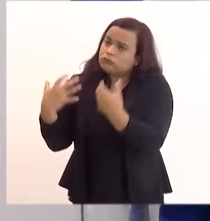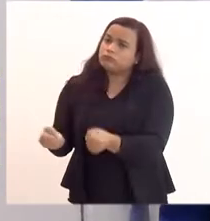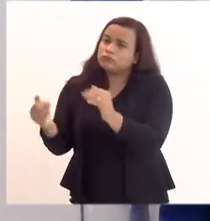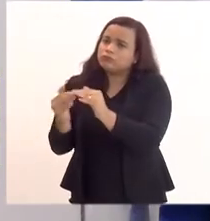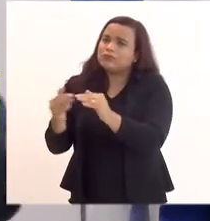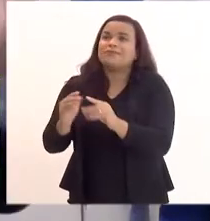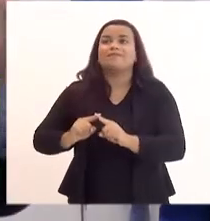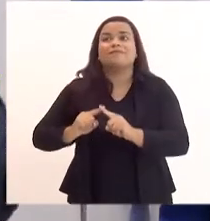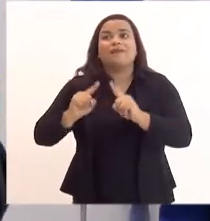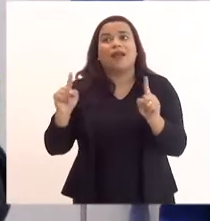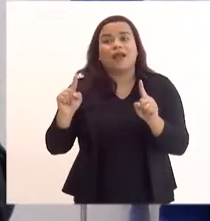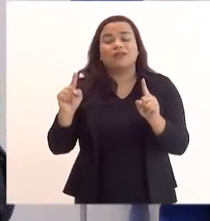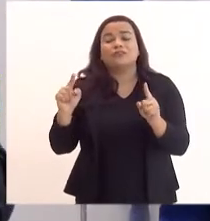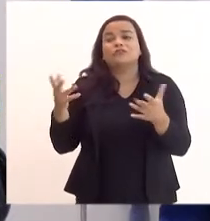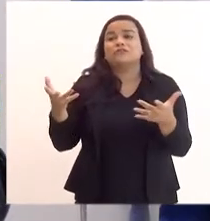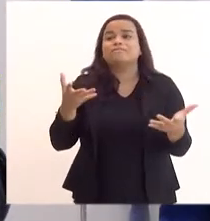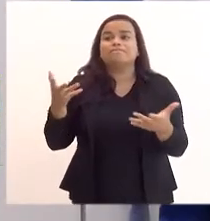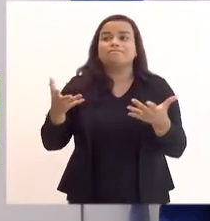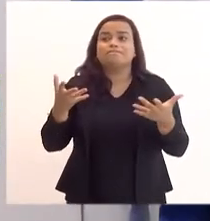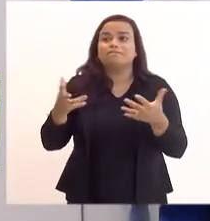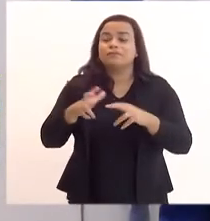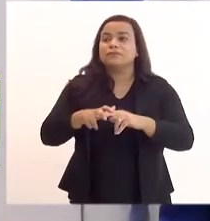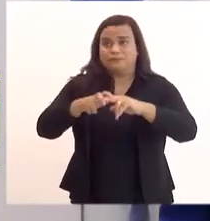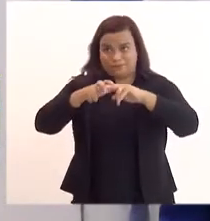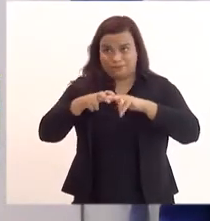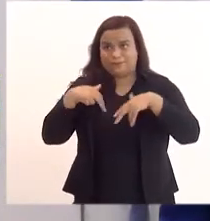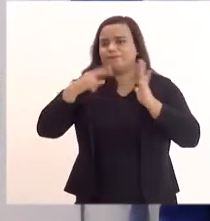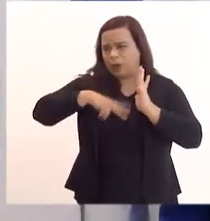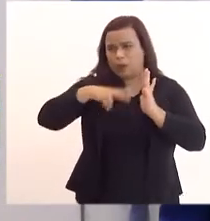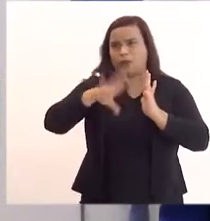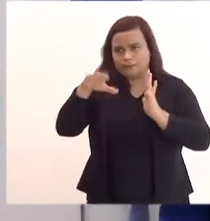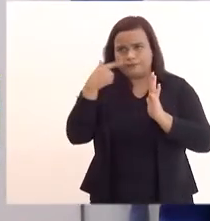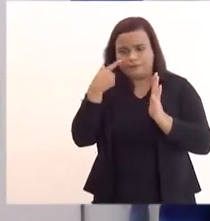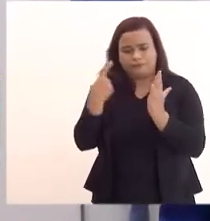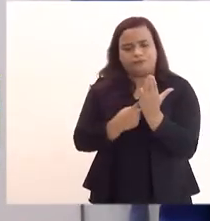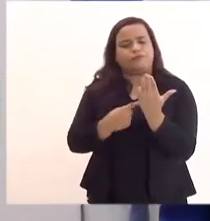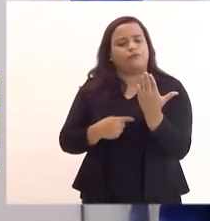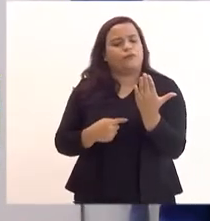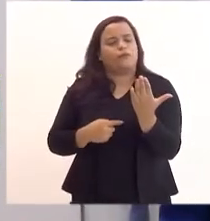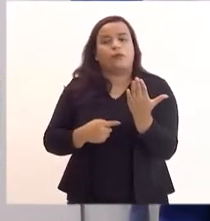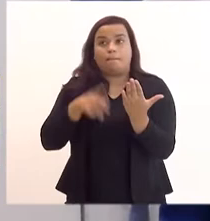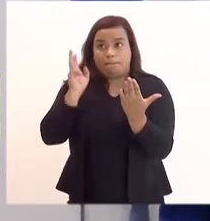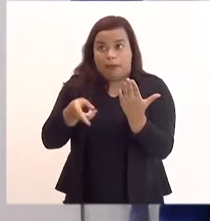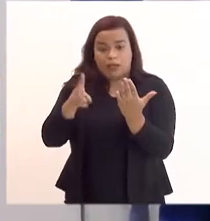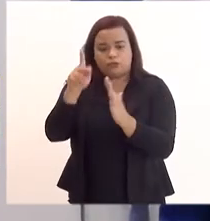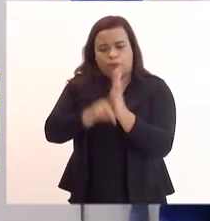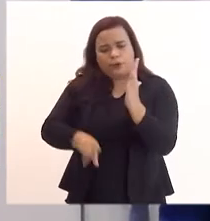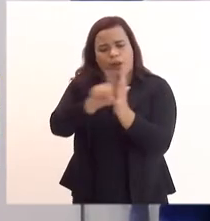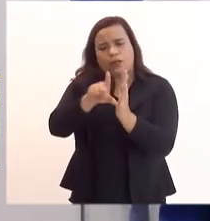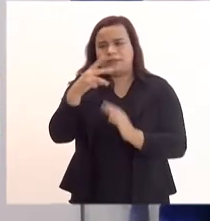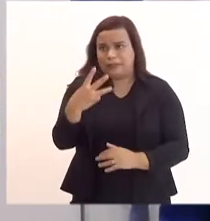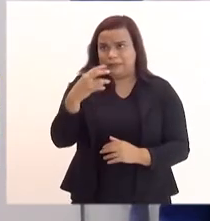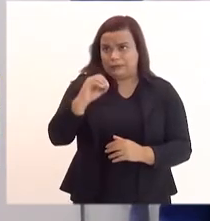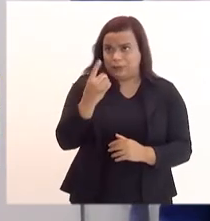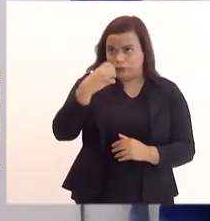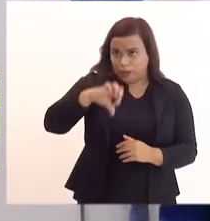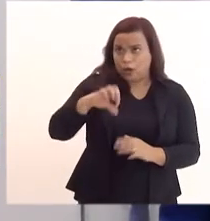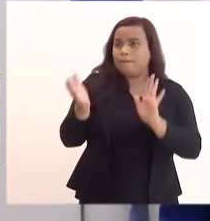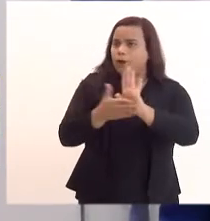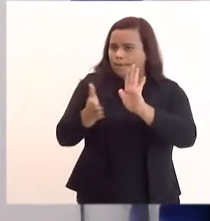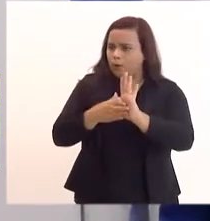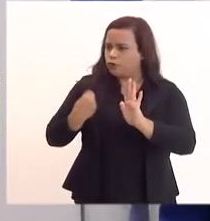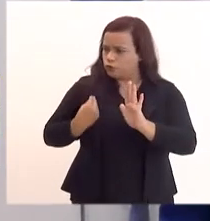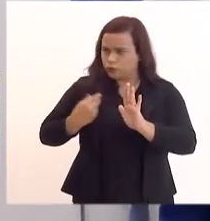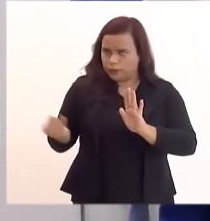que, apesar de... Eu vou ler aqui. Portanto, ainda que o projeto de lei 3019 traga uma proposta atual